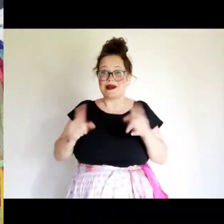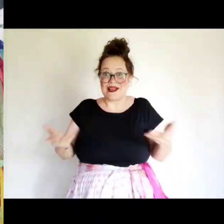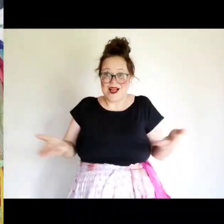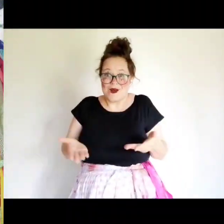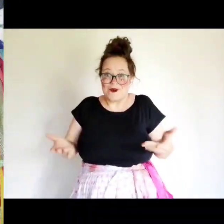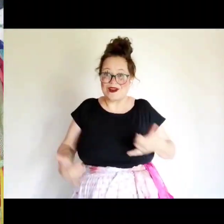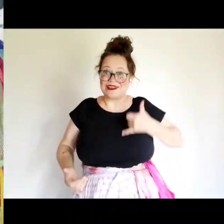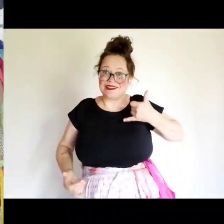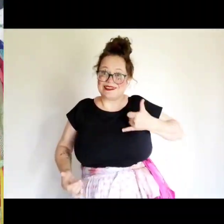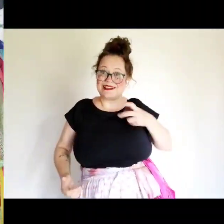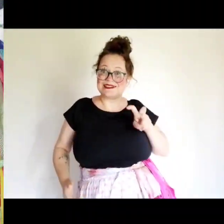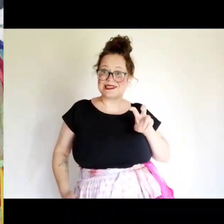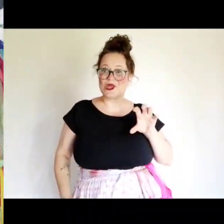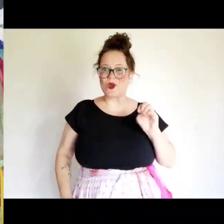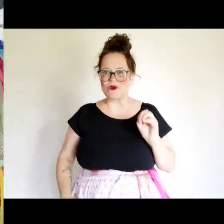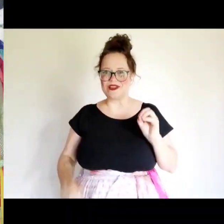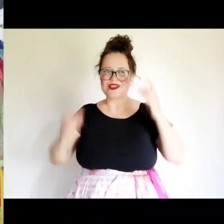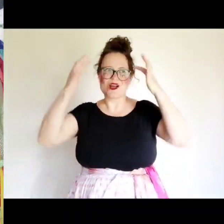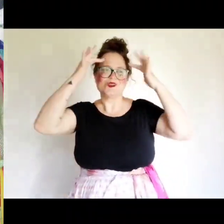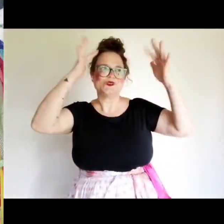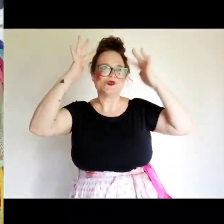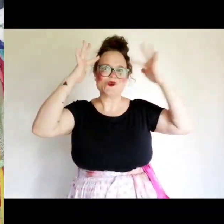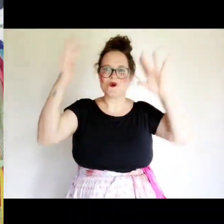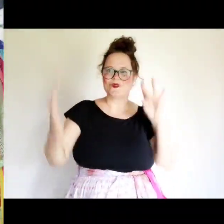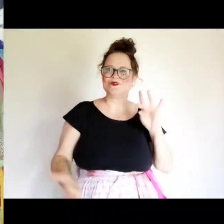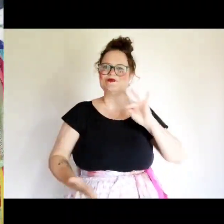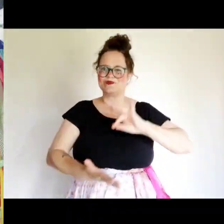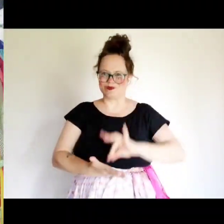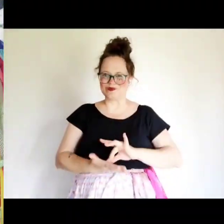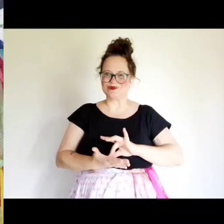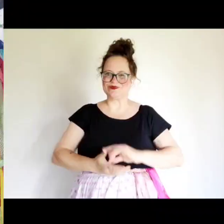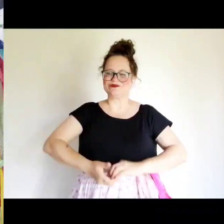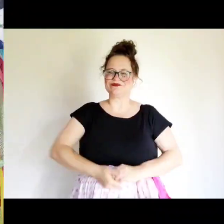quase 50, realizar esse sonho.